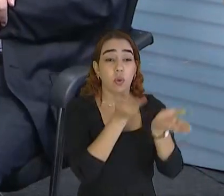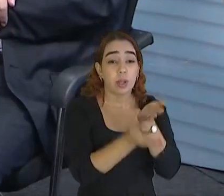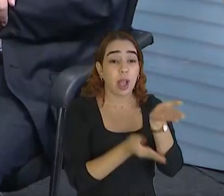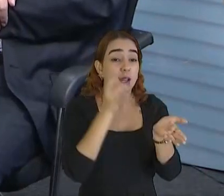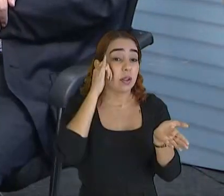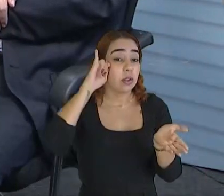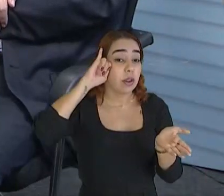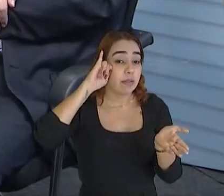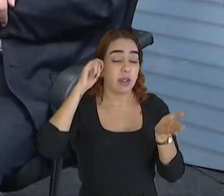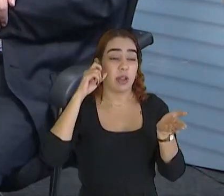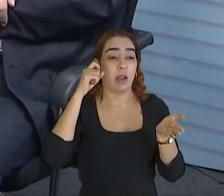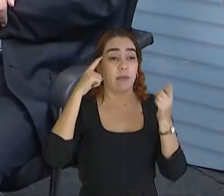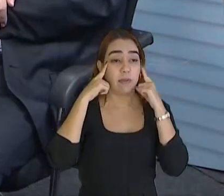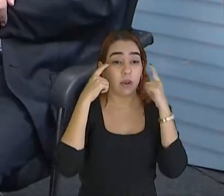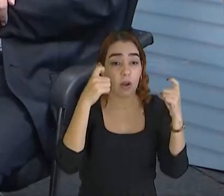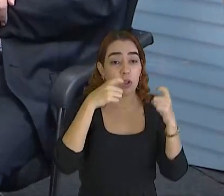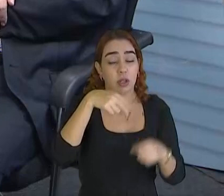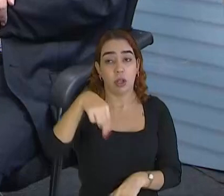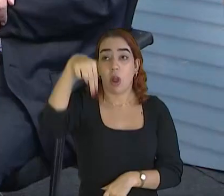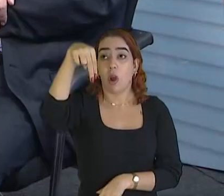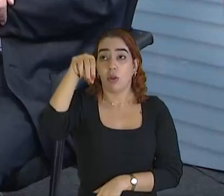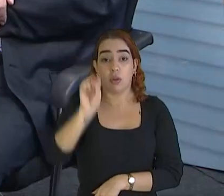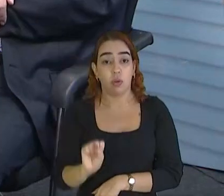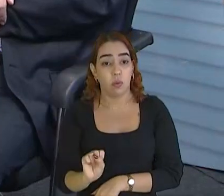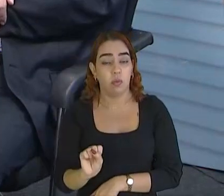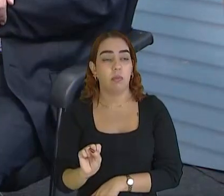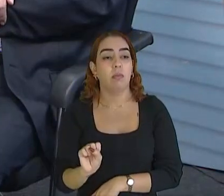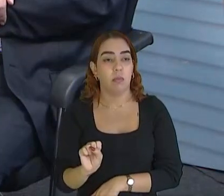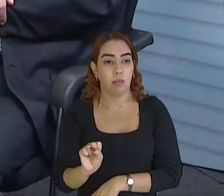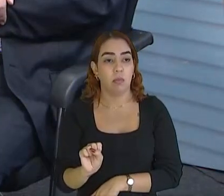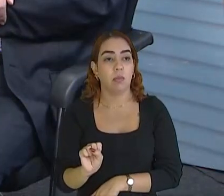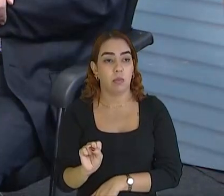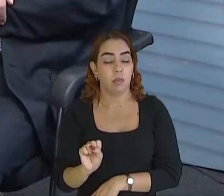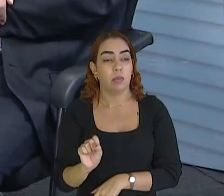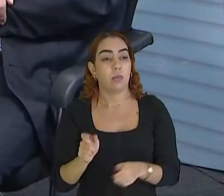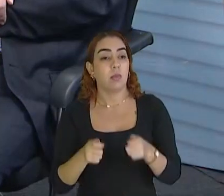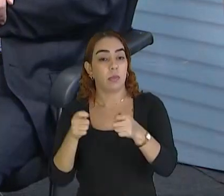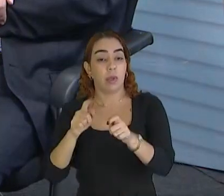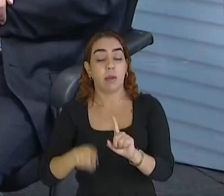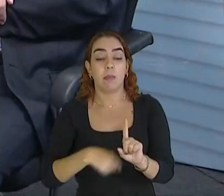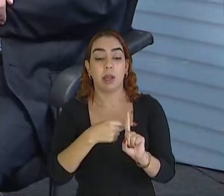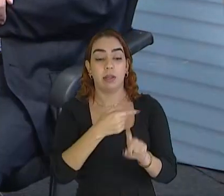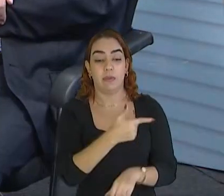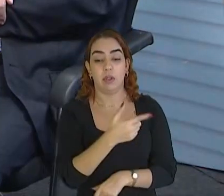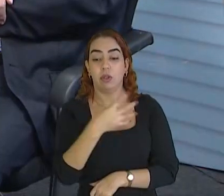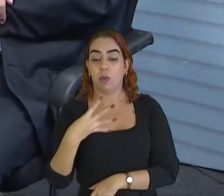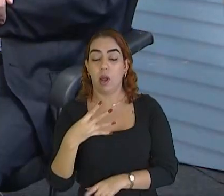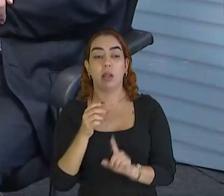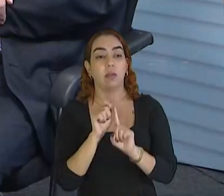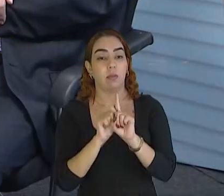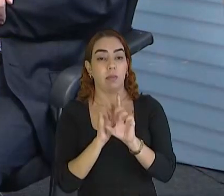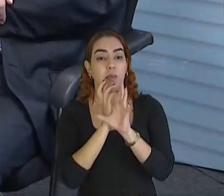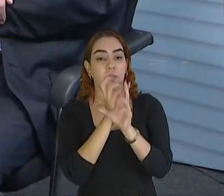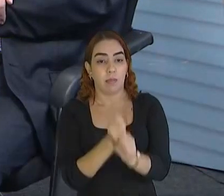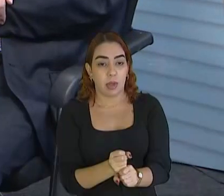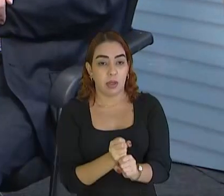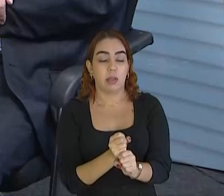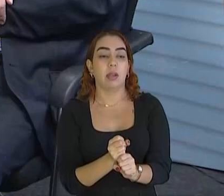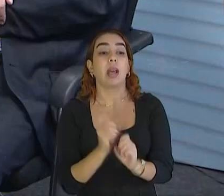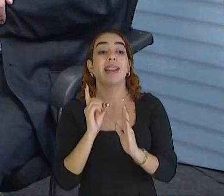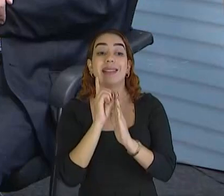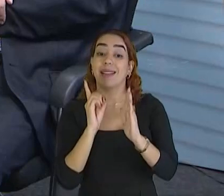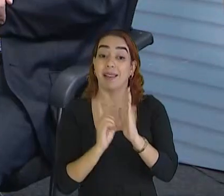prevenção, de norte a sul do país. Nós temos agora mais 24 meses, nós vamos entregar uma minuta de decreto